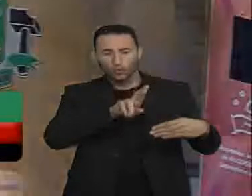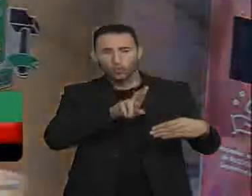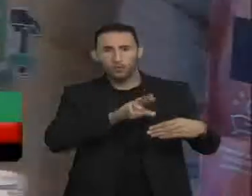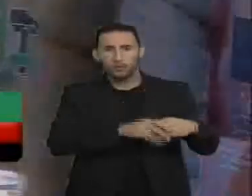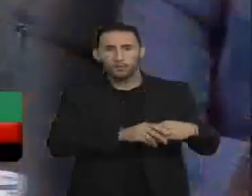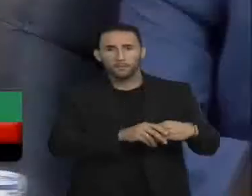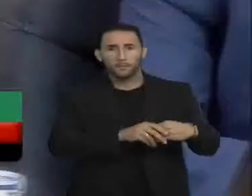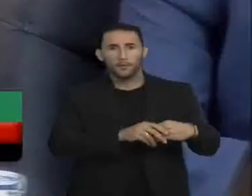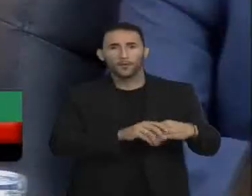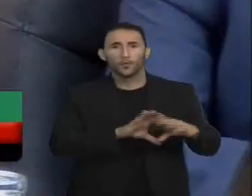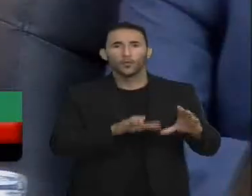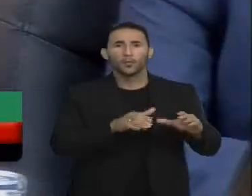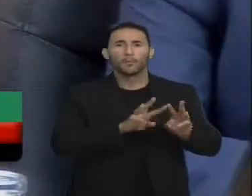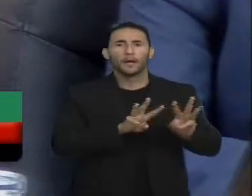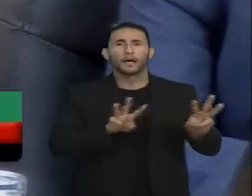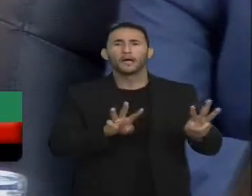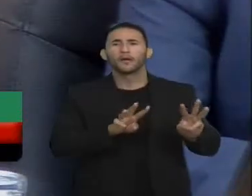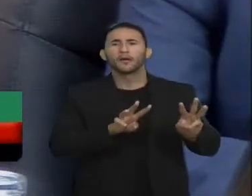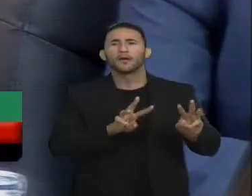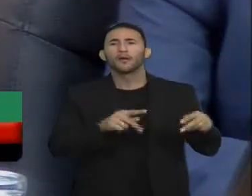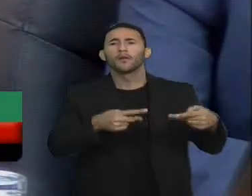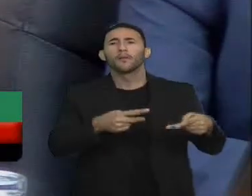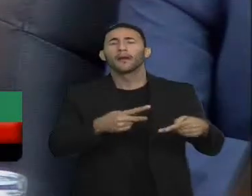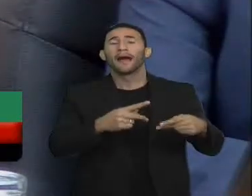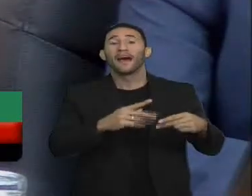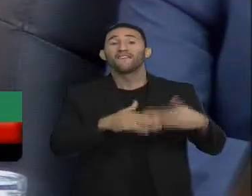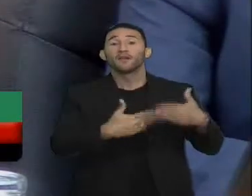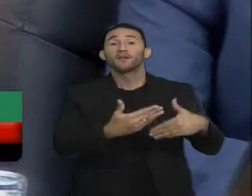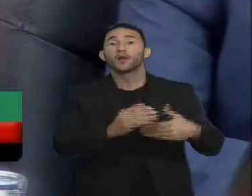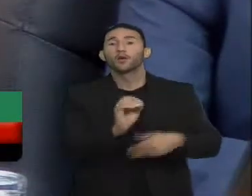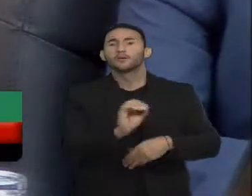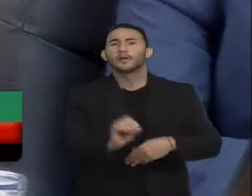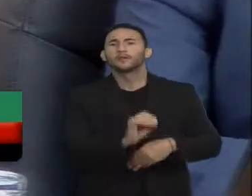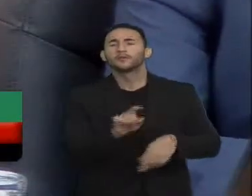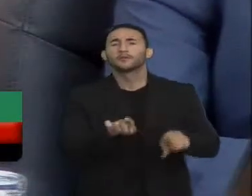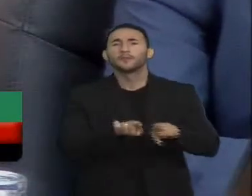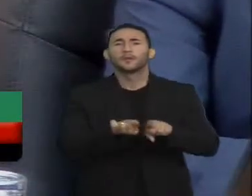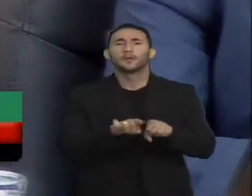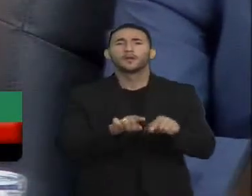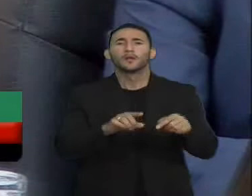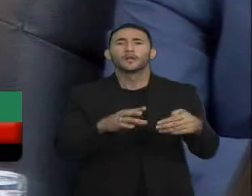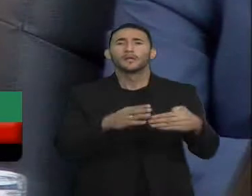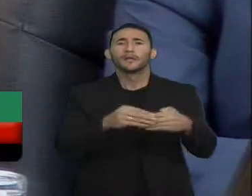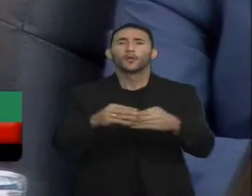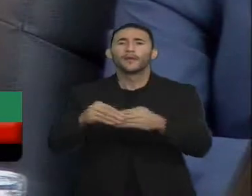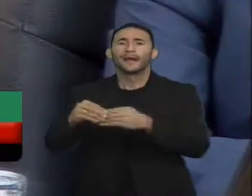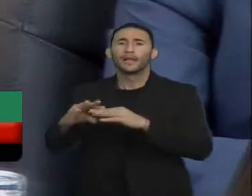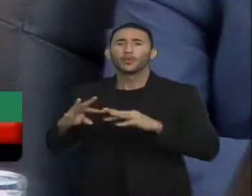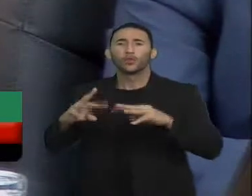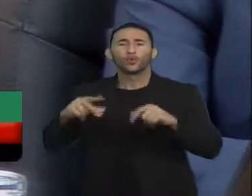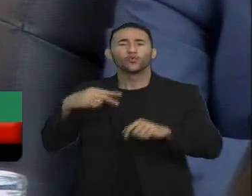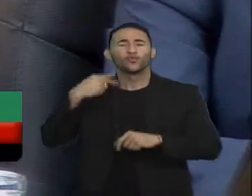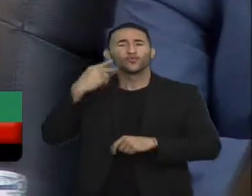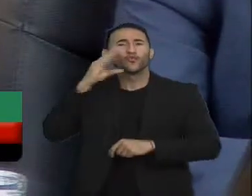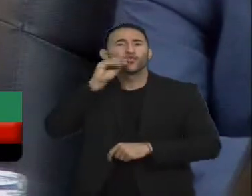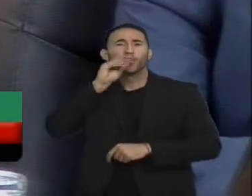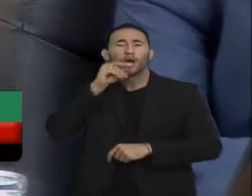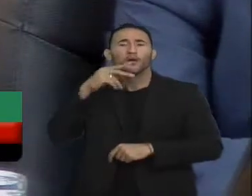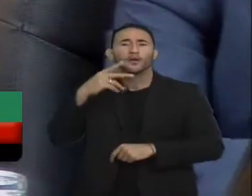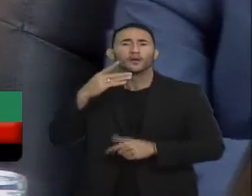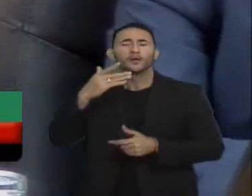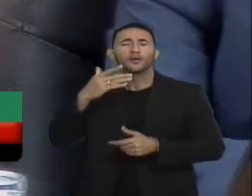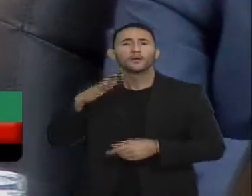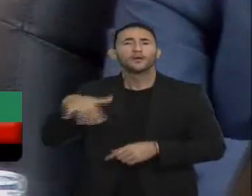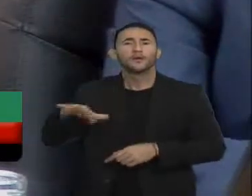página Avança Osasco, que se faz presente. Saudar aí todos os servidores da Secretaria de Saúde. Saudar